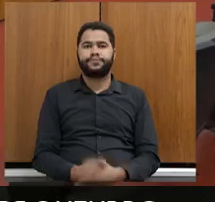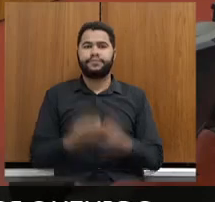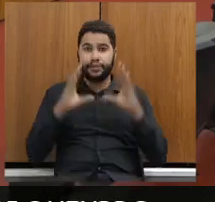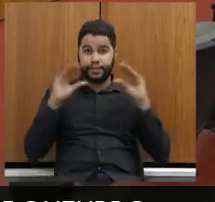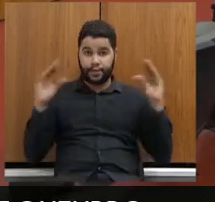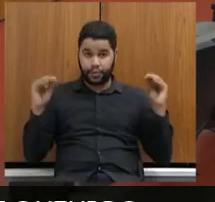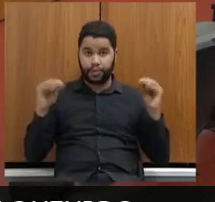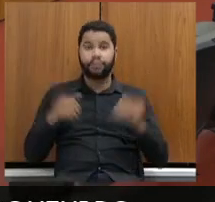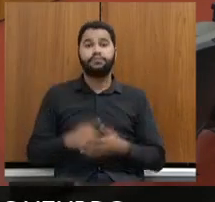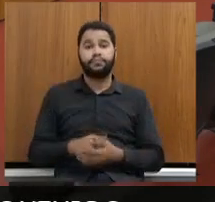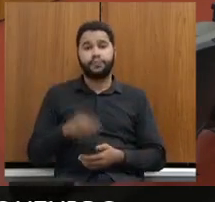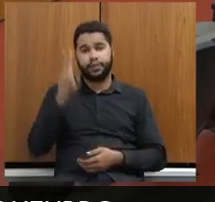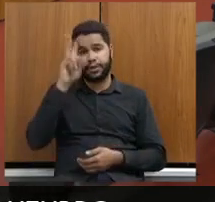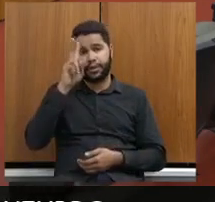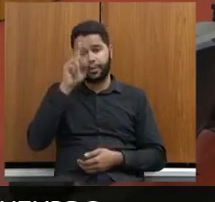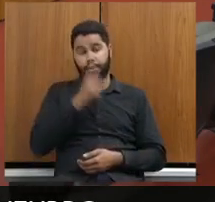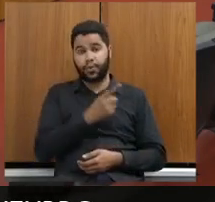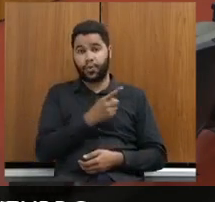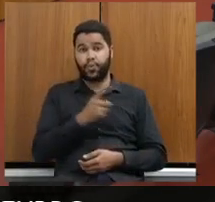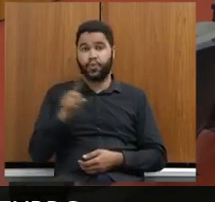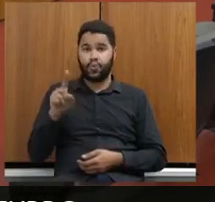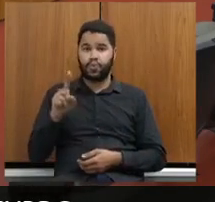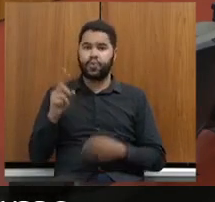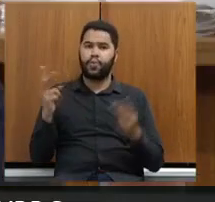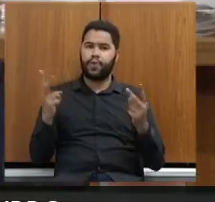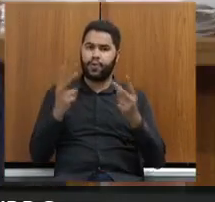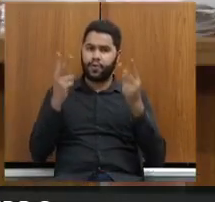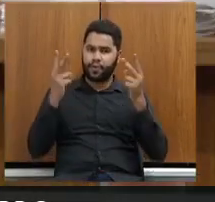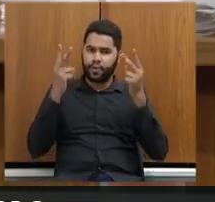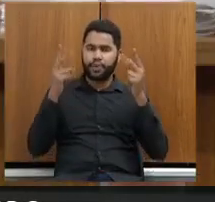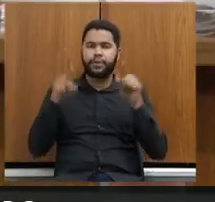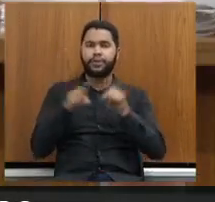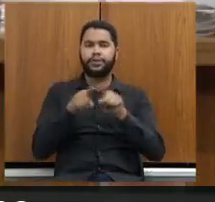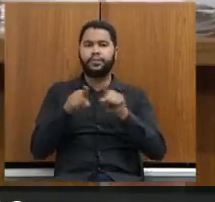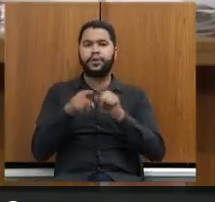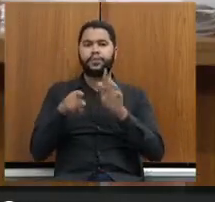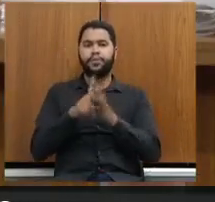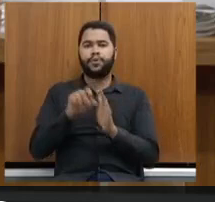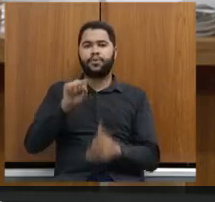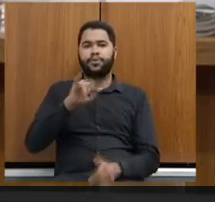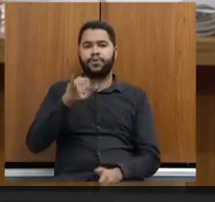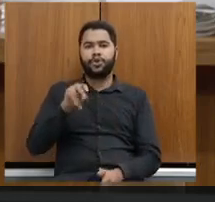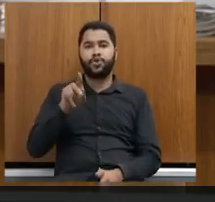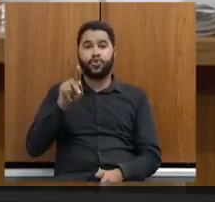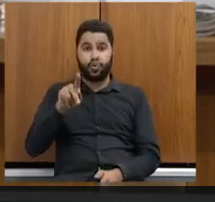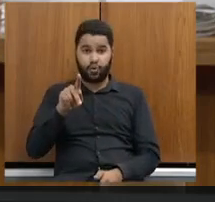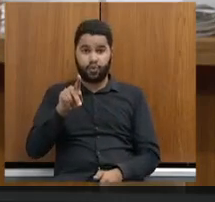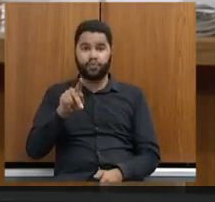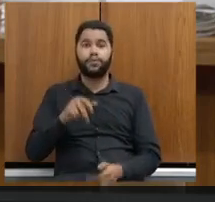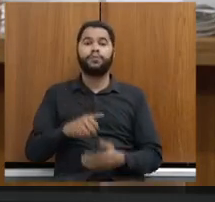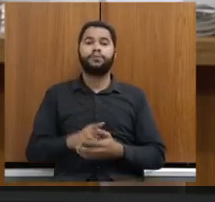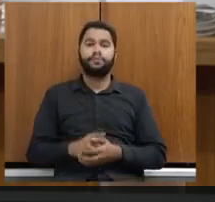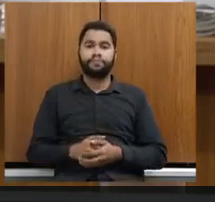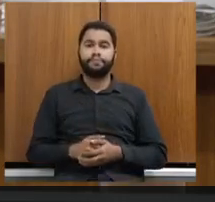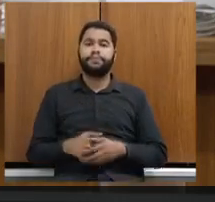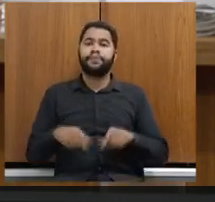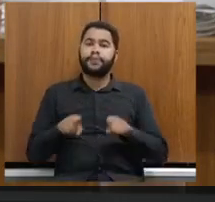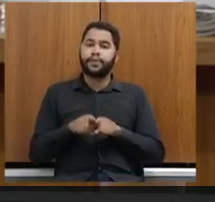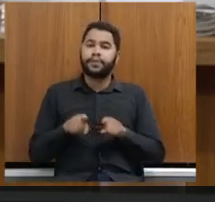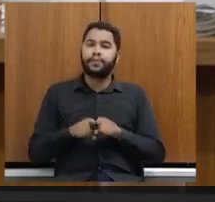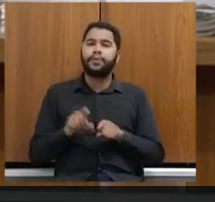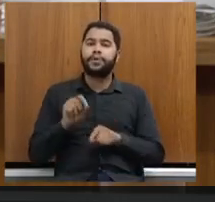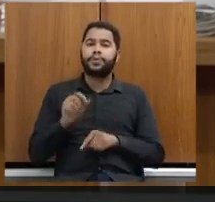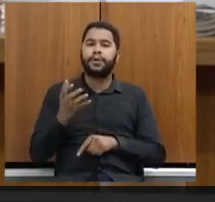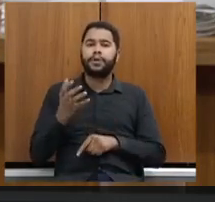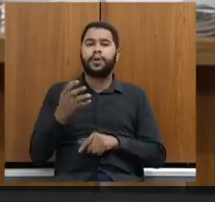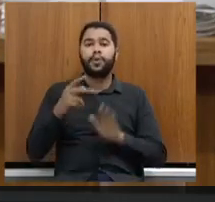só lembrando é a última coisa também que não só a valorização que nós queremos na ser justo eu não só com a Nossa tropa dos policiais penais mas